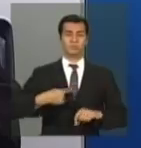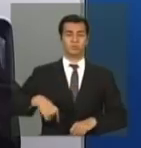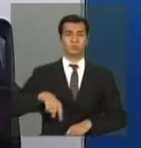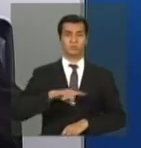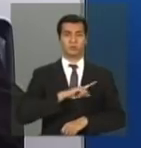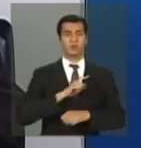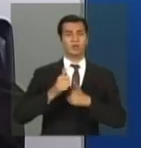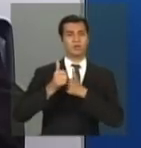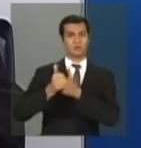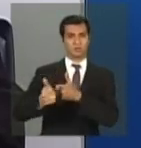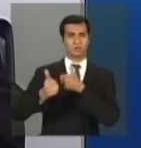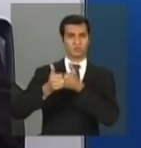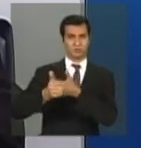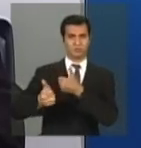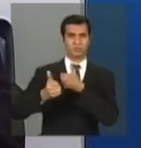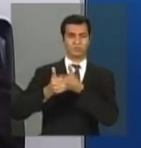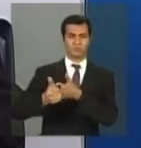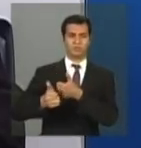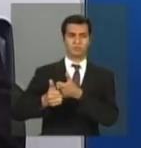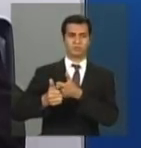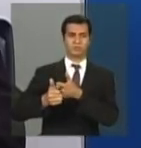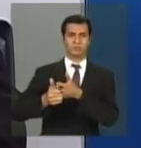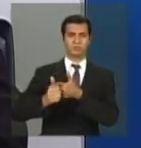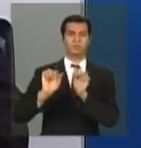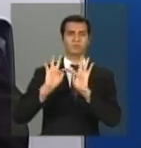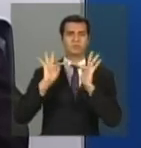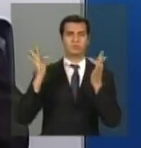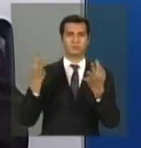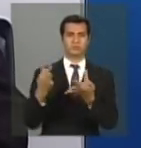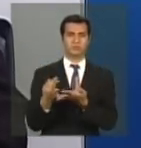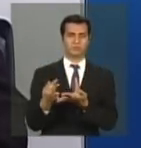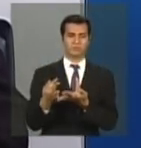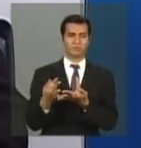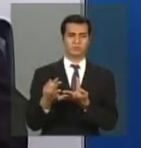fazer um acompanhamento familiar